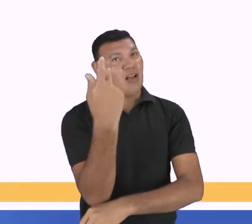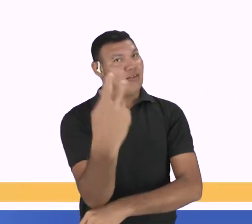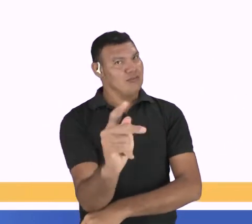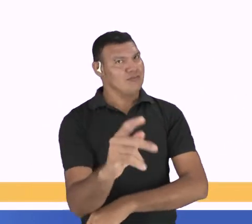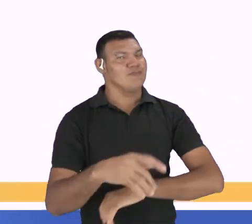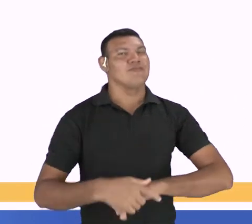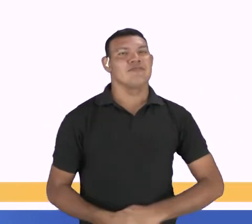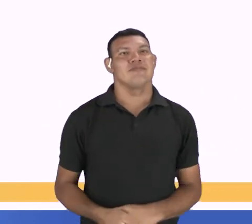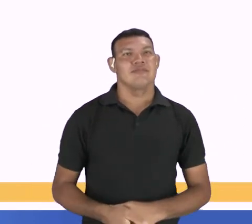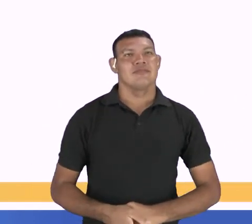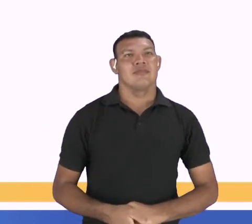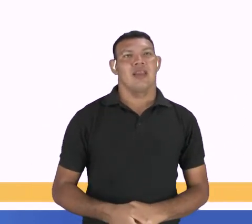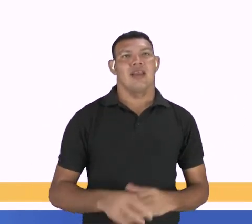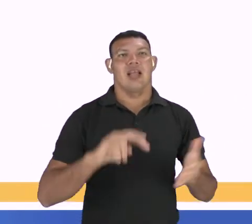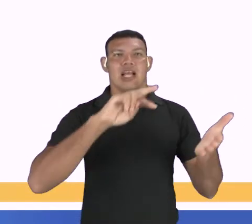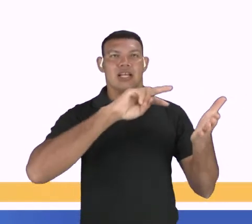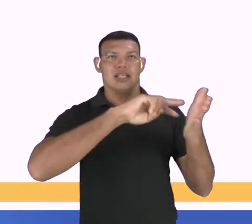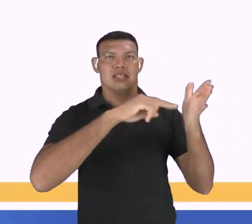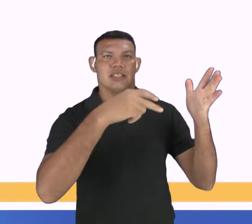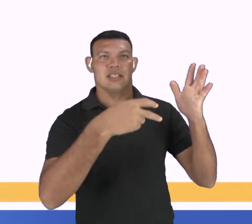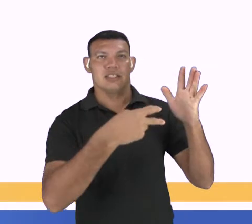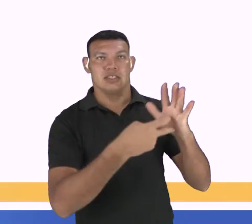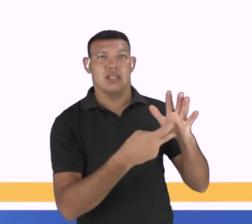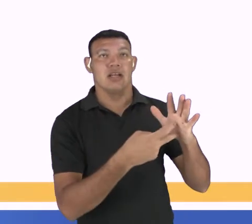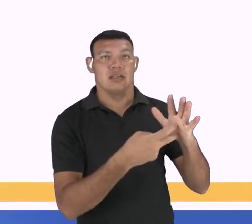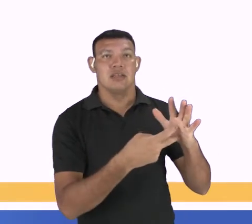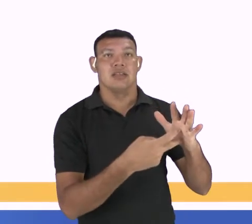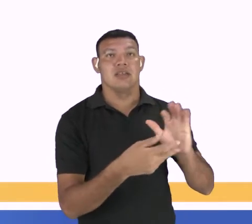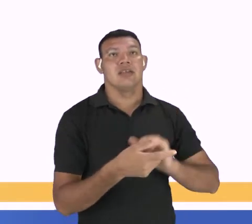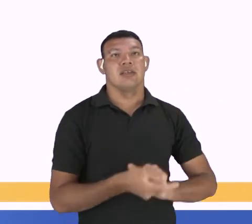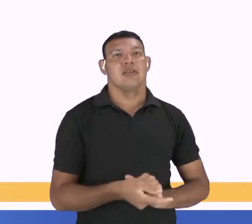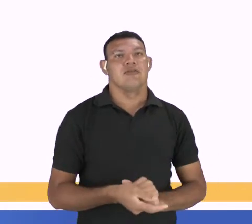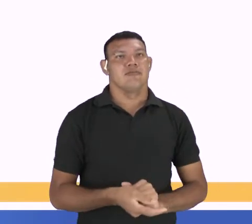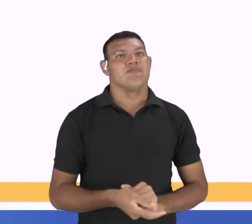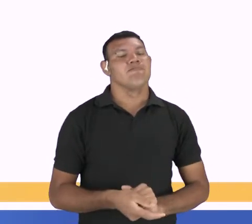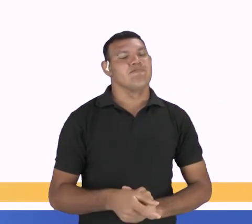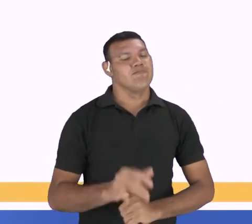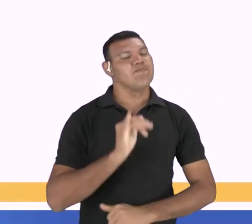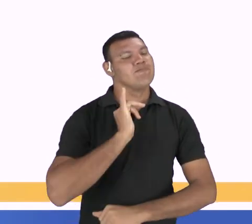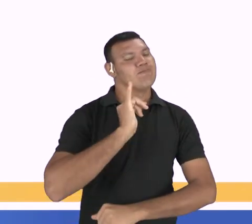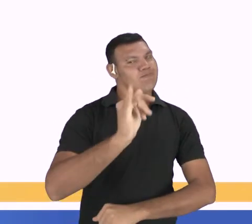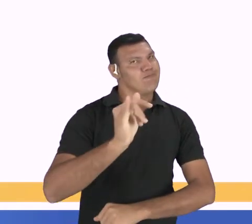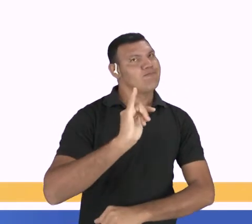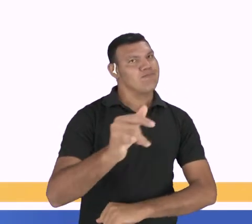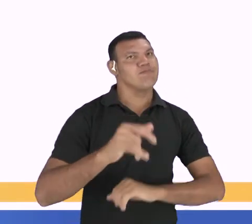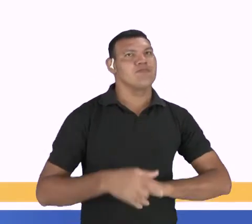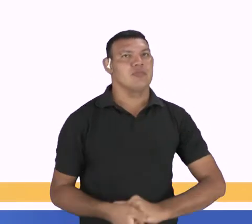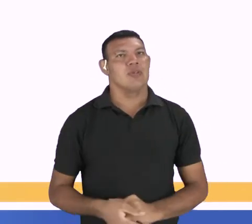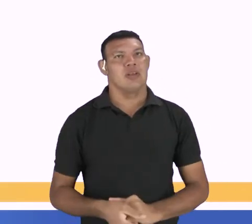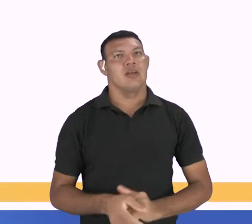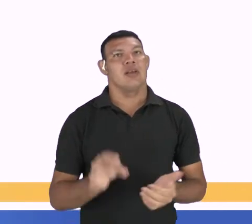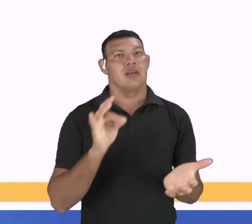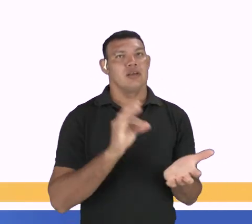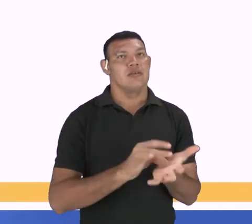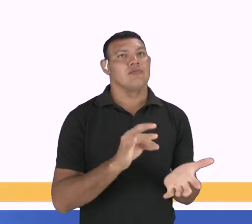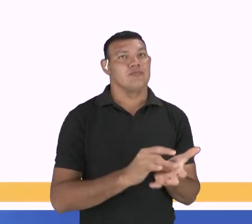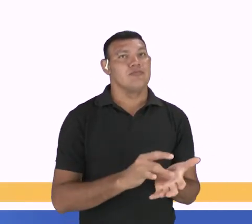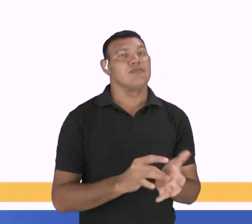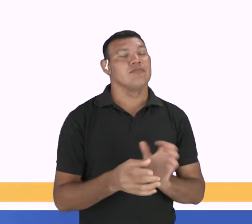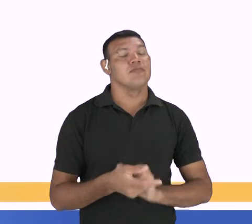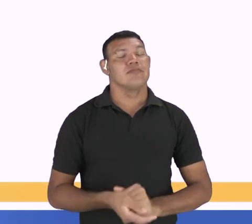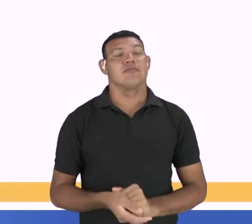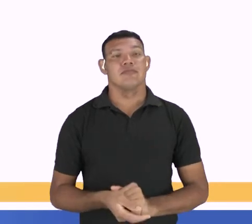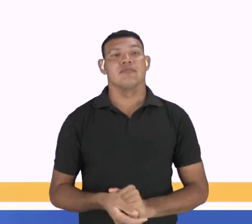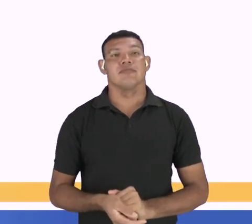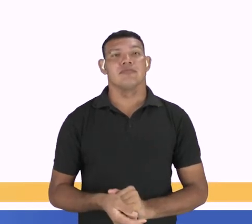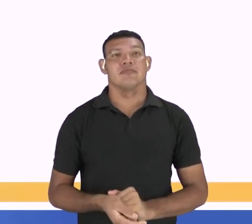no literal, eu te disse então, mas o significado real seria eu te avisei. Essa é uma frase bem comum, né?